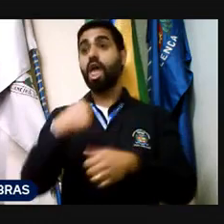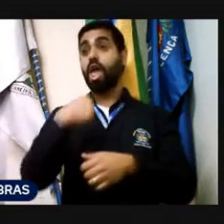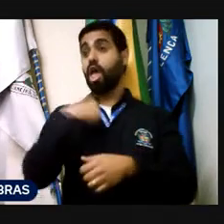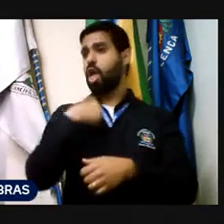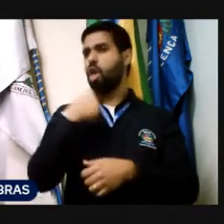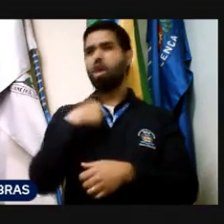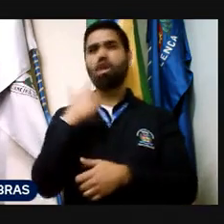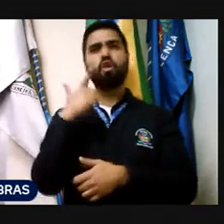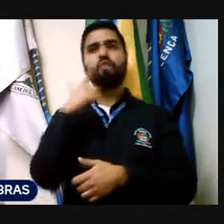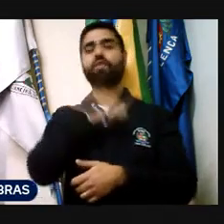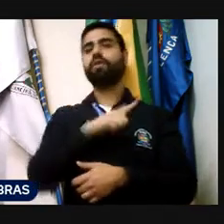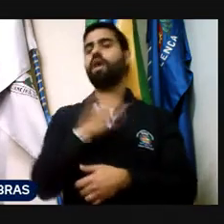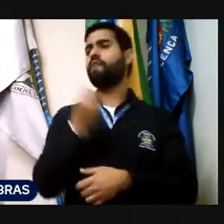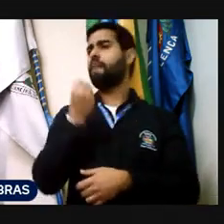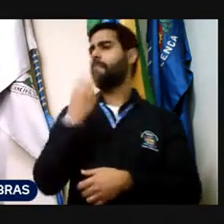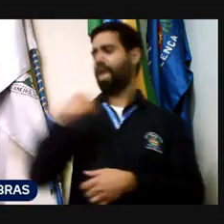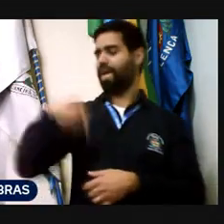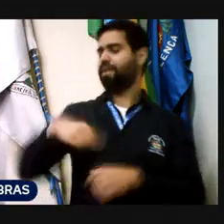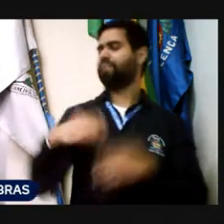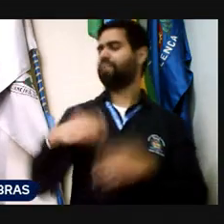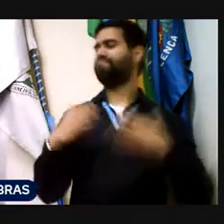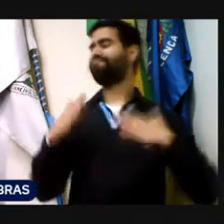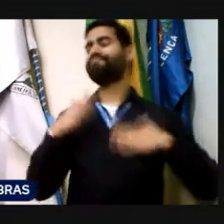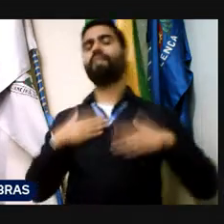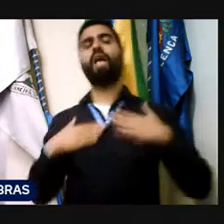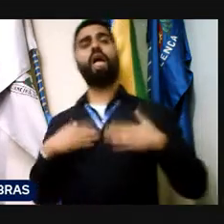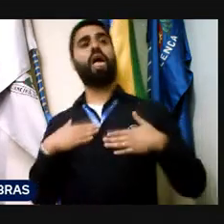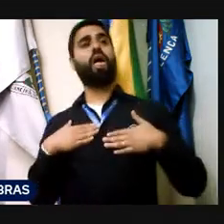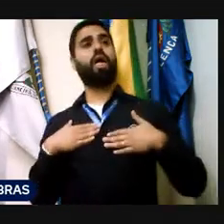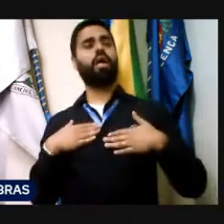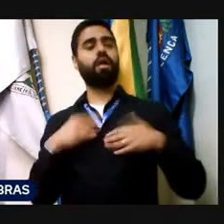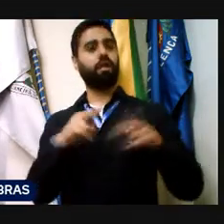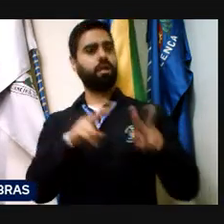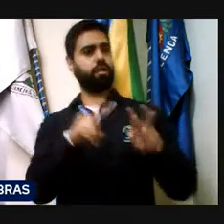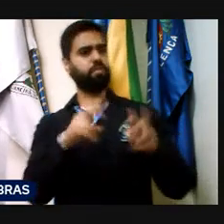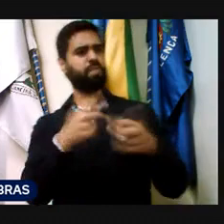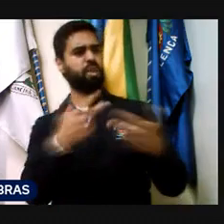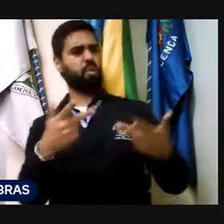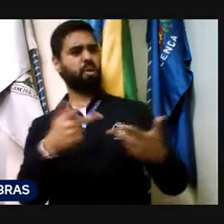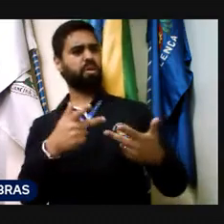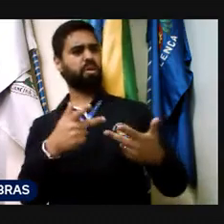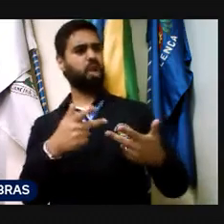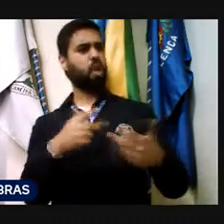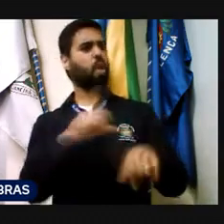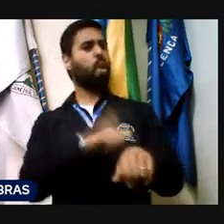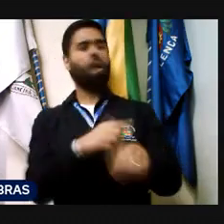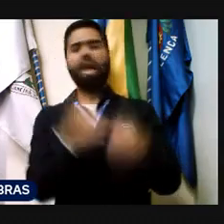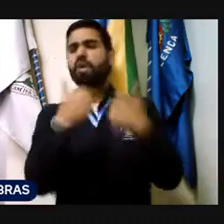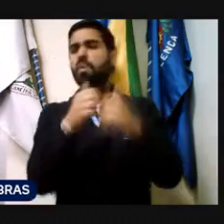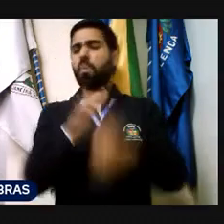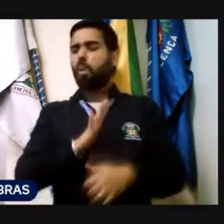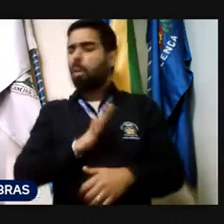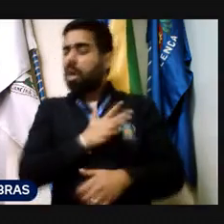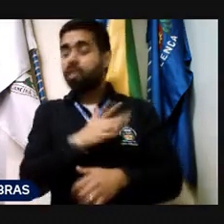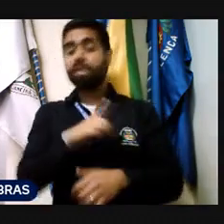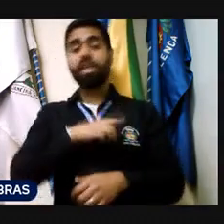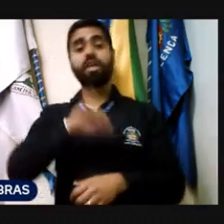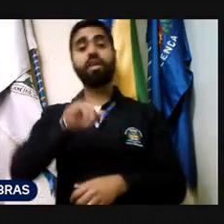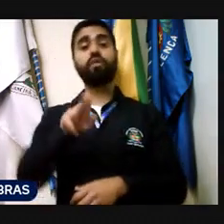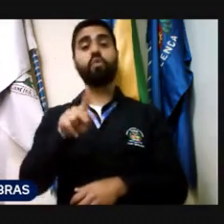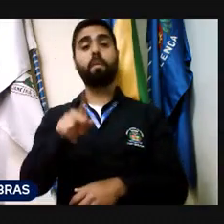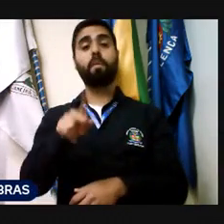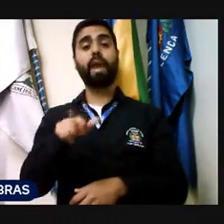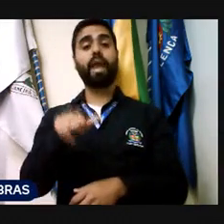conseguir ficar bem dentro dessa casa vendo essa covardia. Os horários dos distritos são ruins. Paranã tem péssimos horários